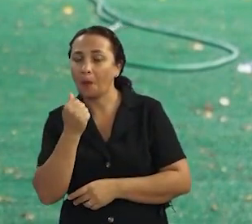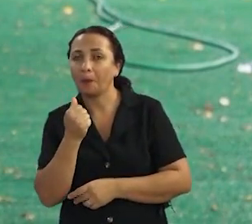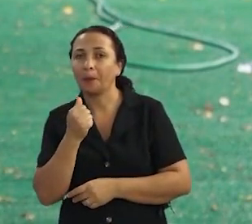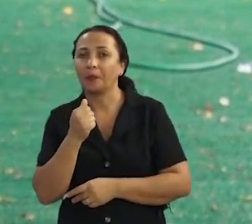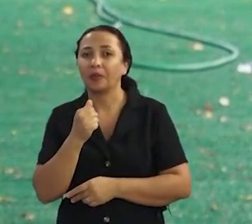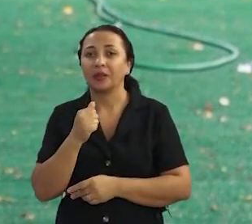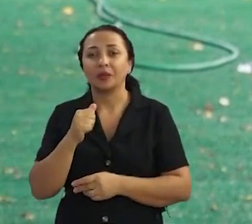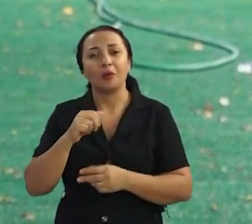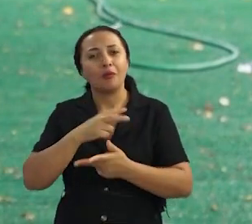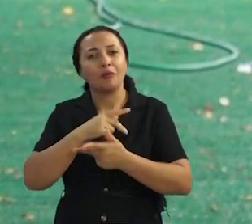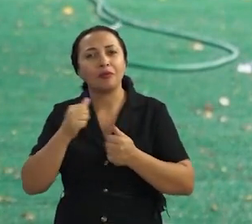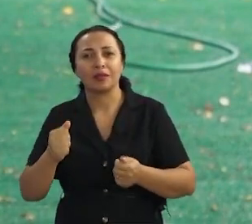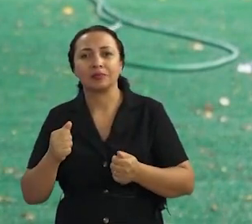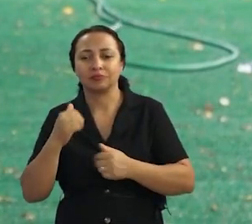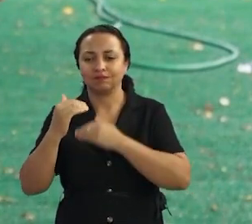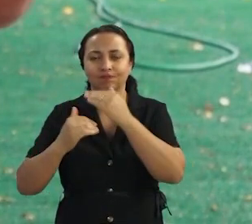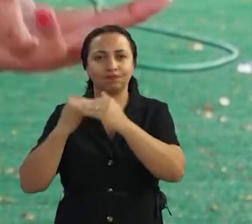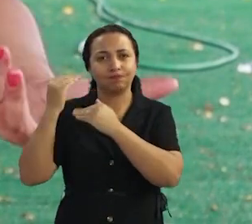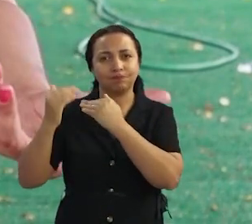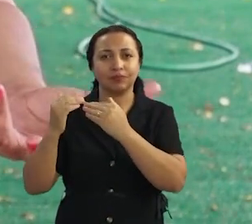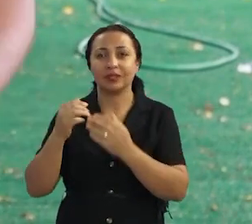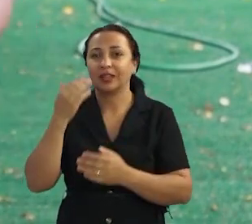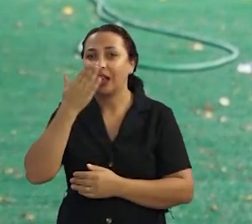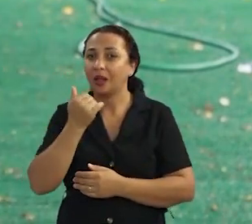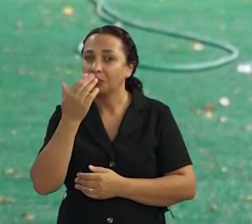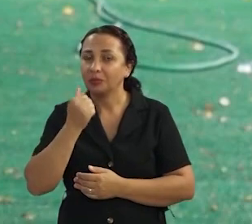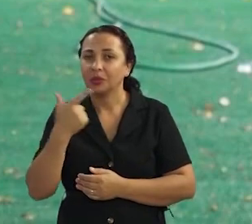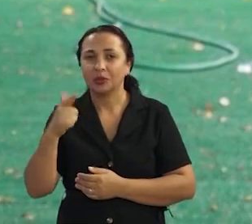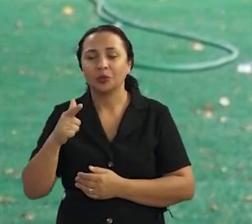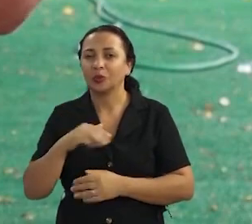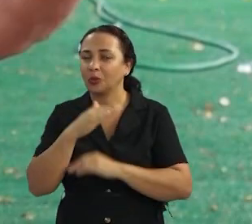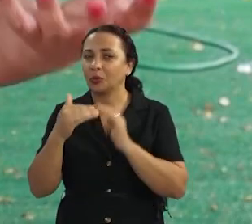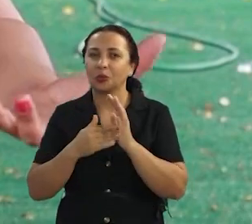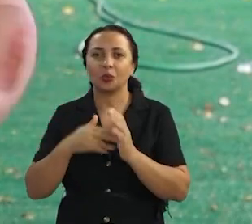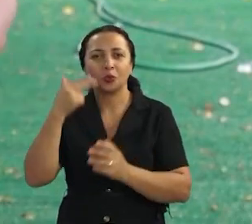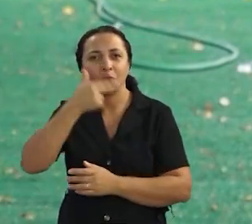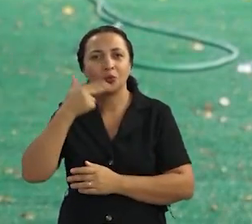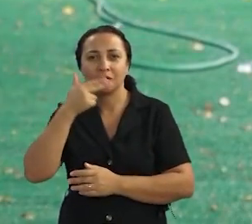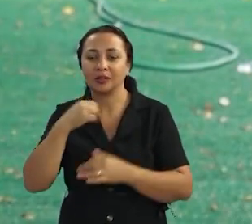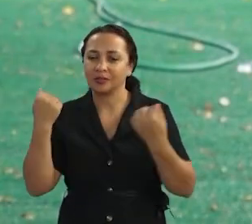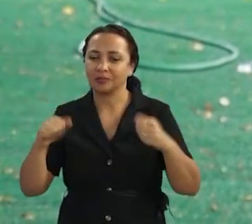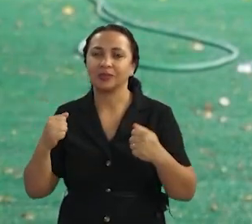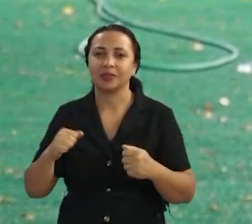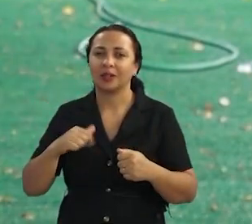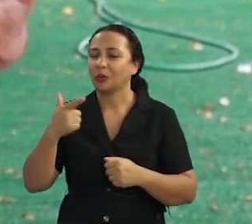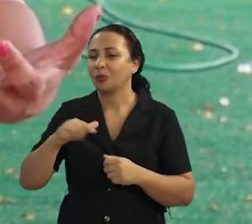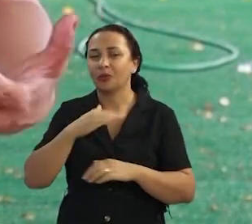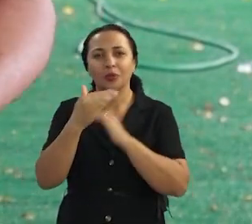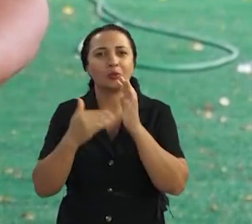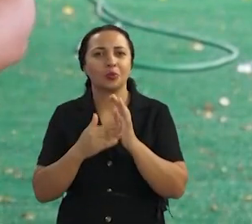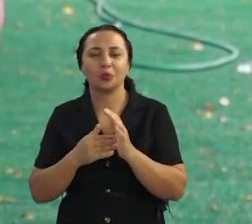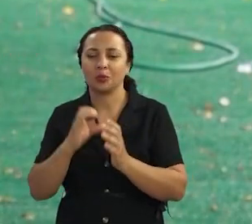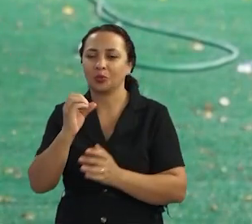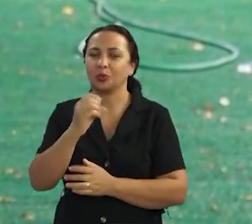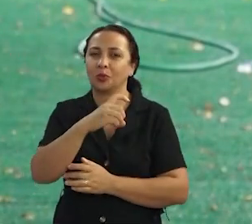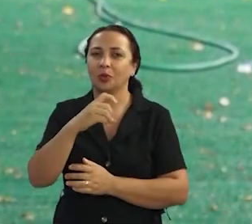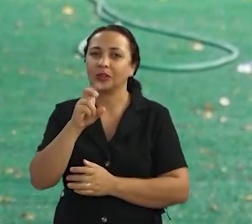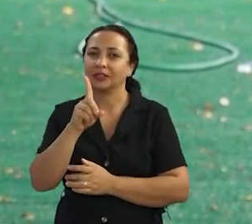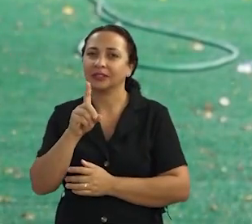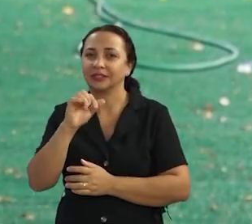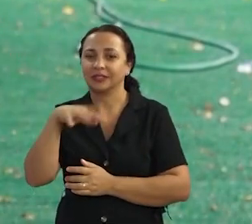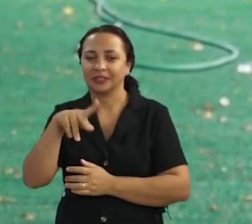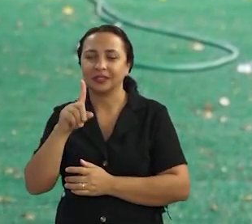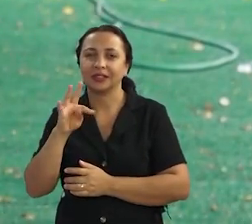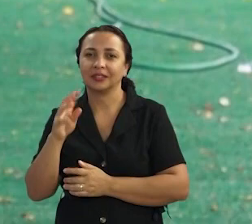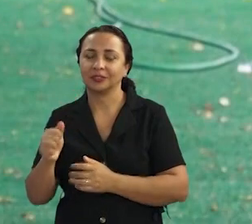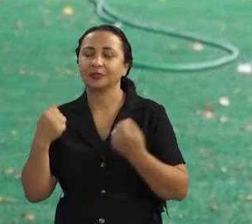consumindo ultraprocessados e que esses alimentos não têm todos os nutrientes necessários, não têm todos os antioxidantes